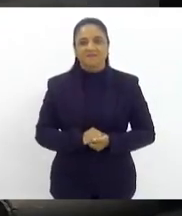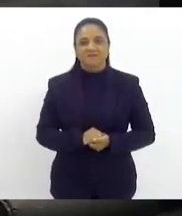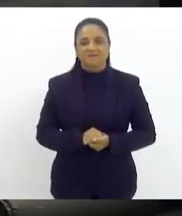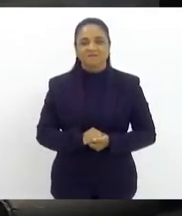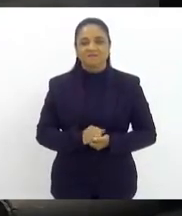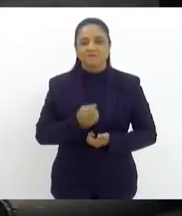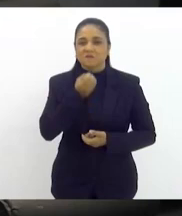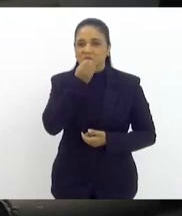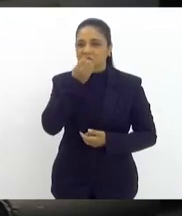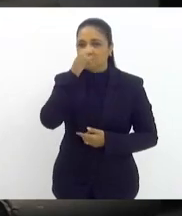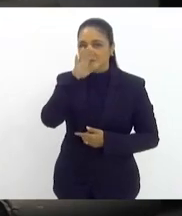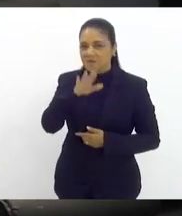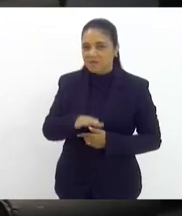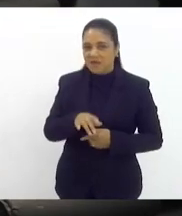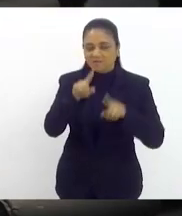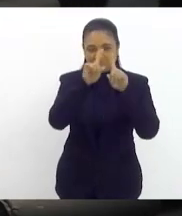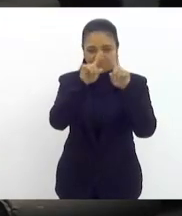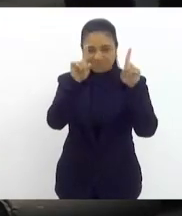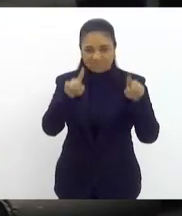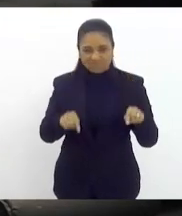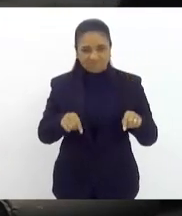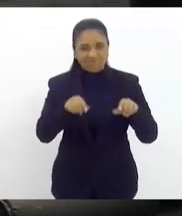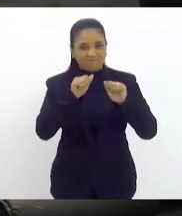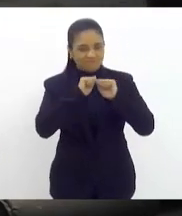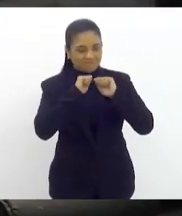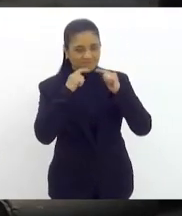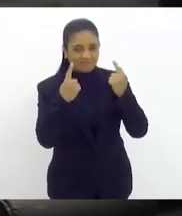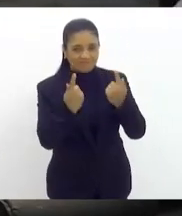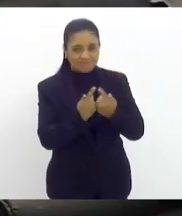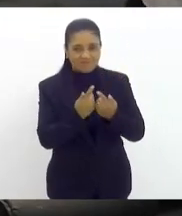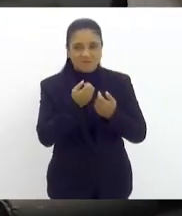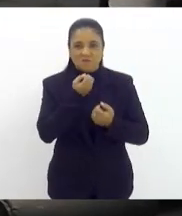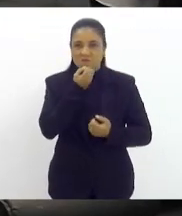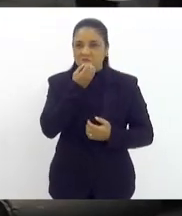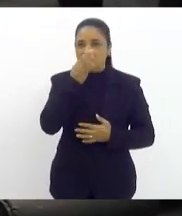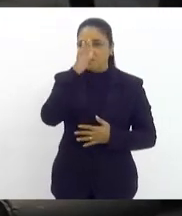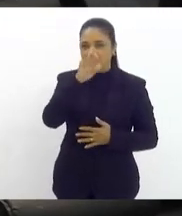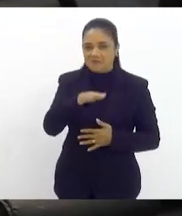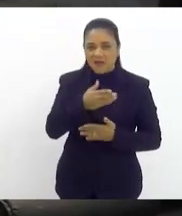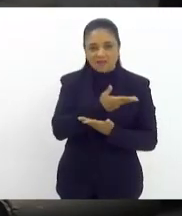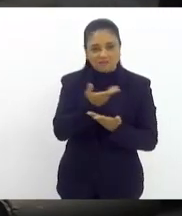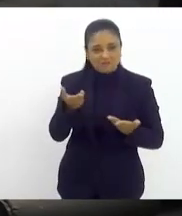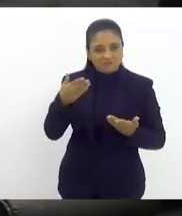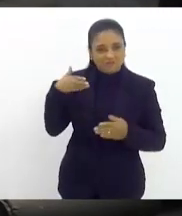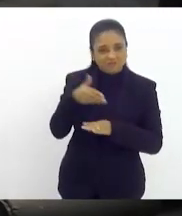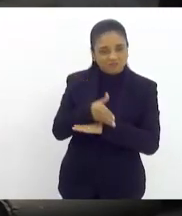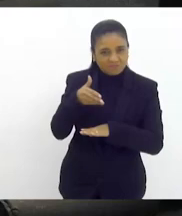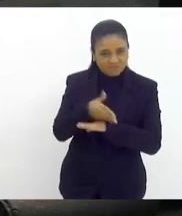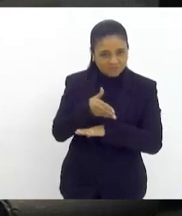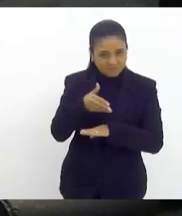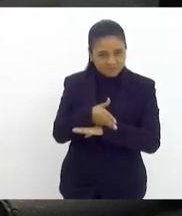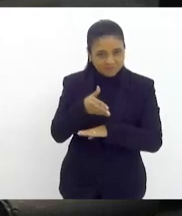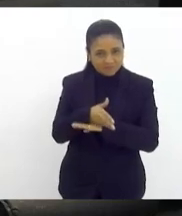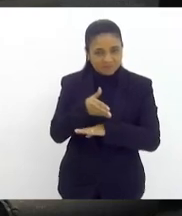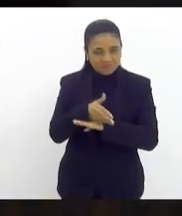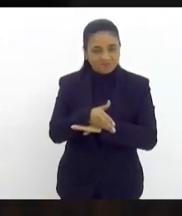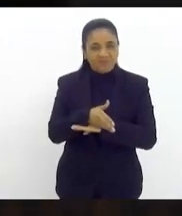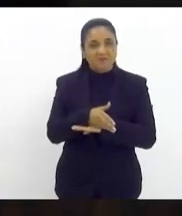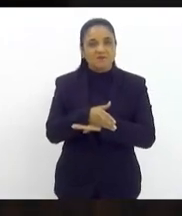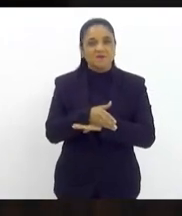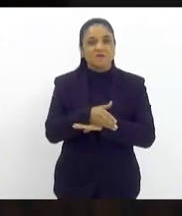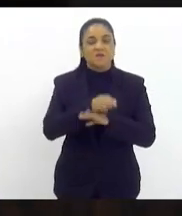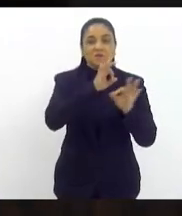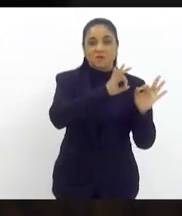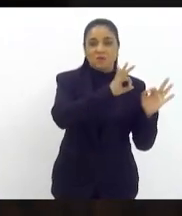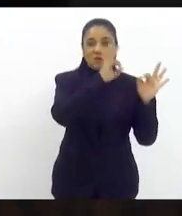Boa tarde aos servidores da casa, boa tarde a todos os presentes e a todos que estão